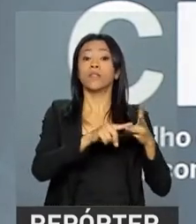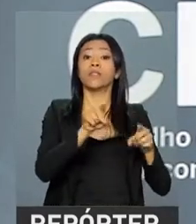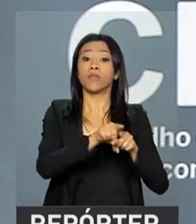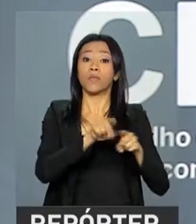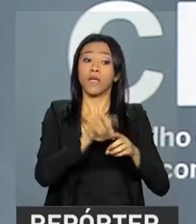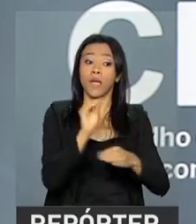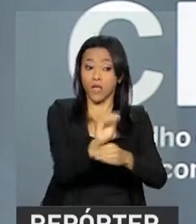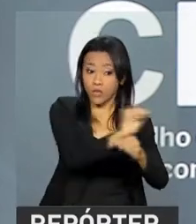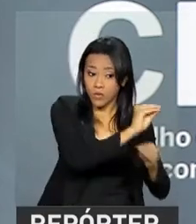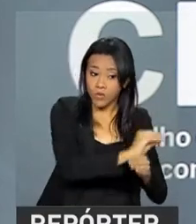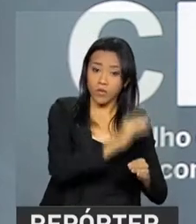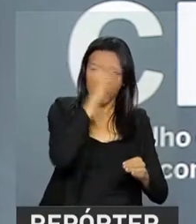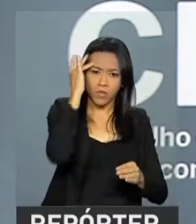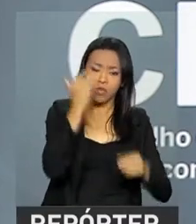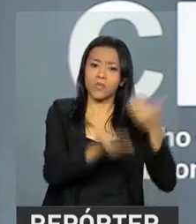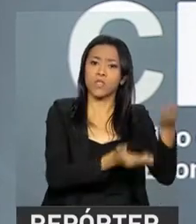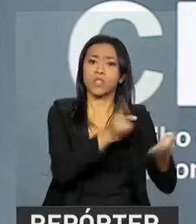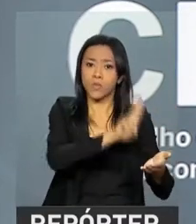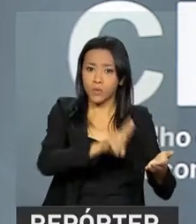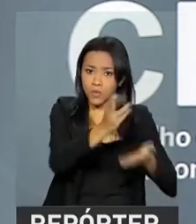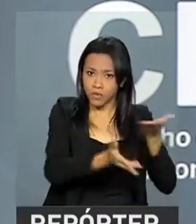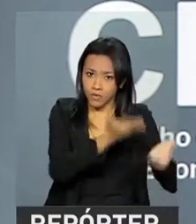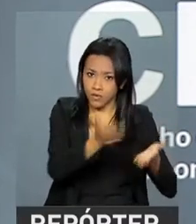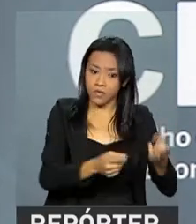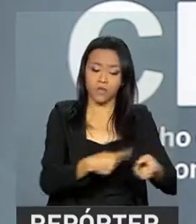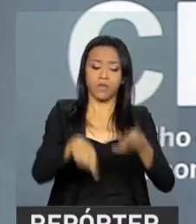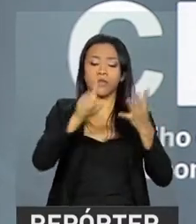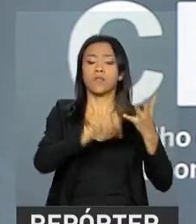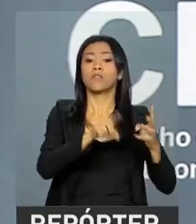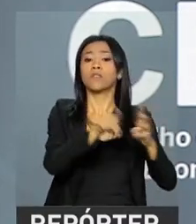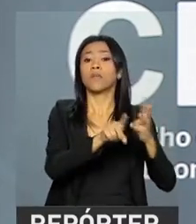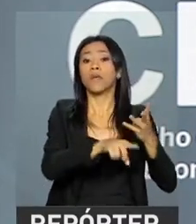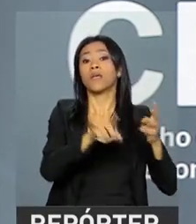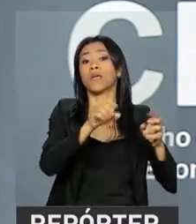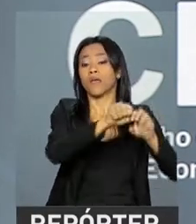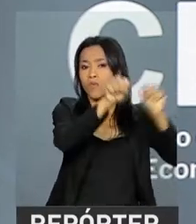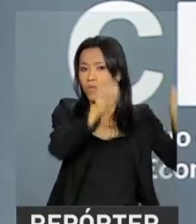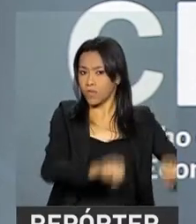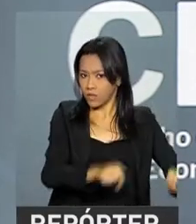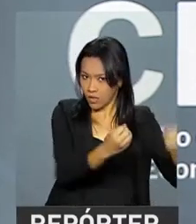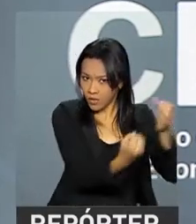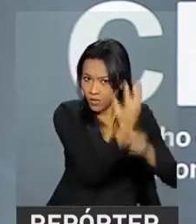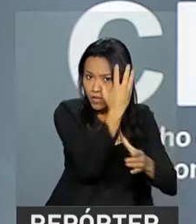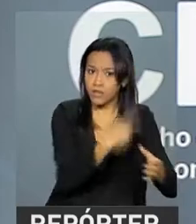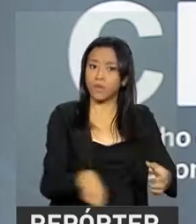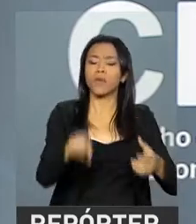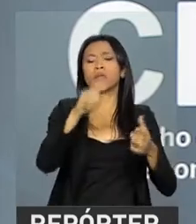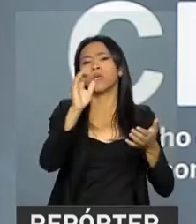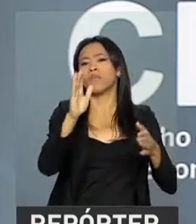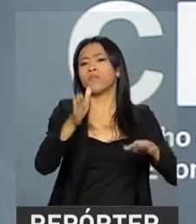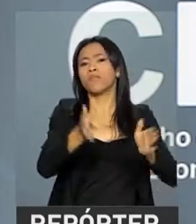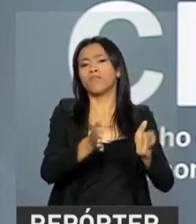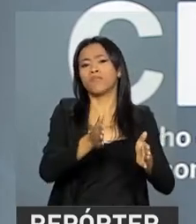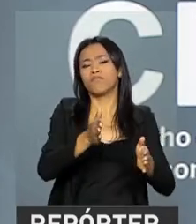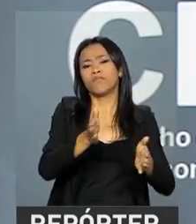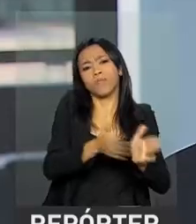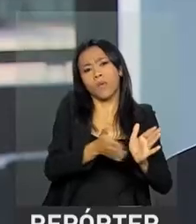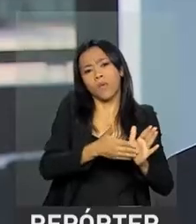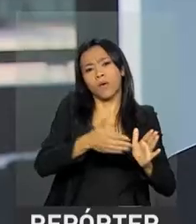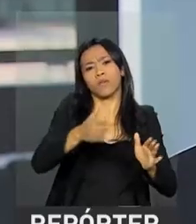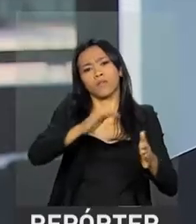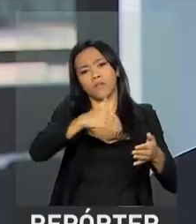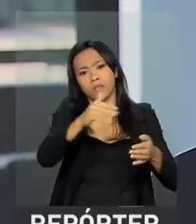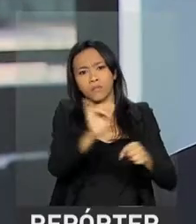do serviço público, o lançamento de novo modal no Portal Único do Comércio Exterior e um conjunto de medidas para o agronegócio.